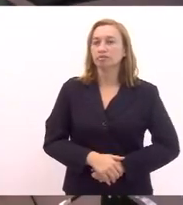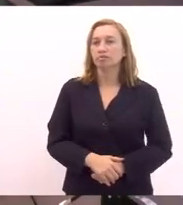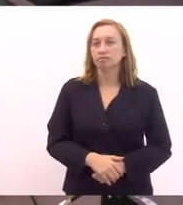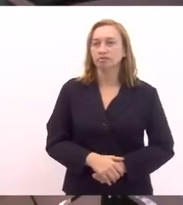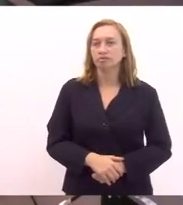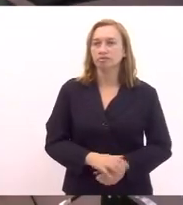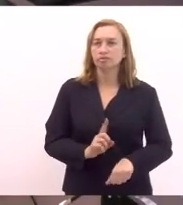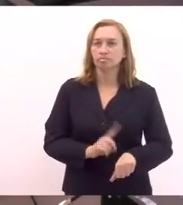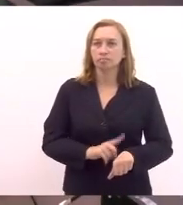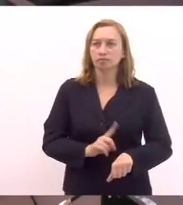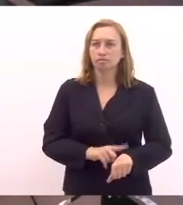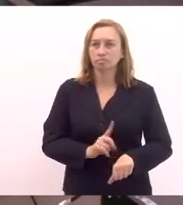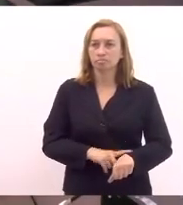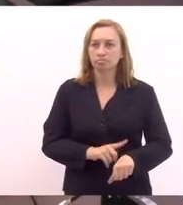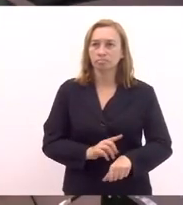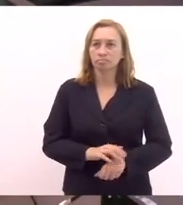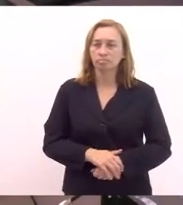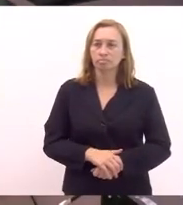nosso